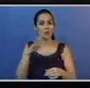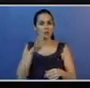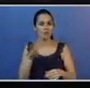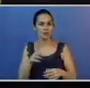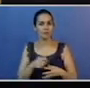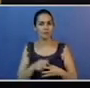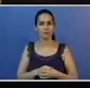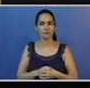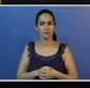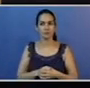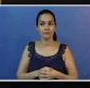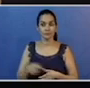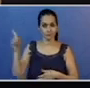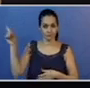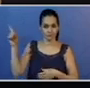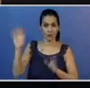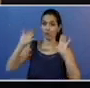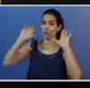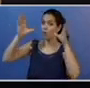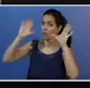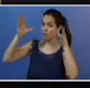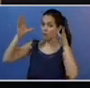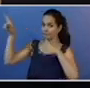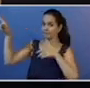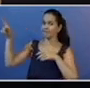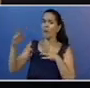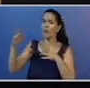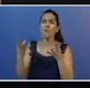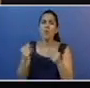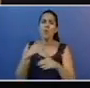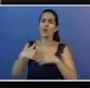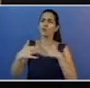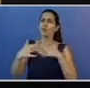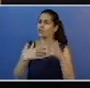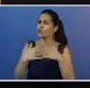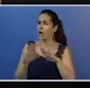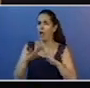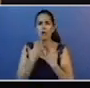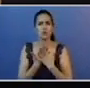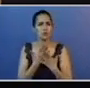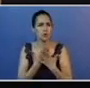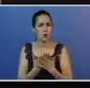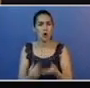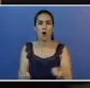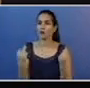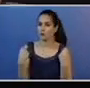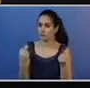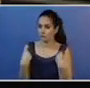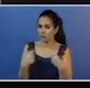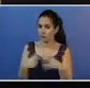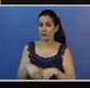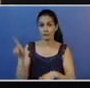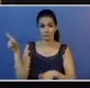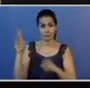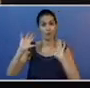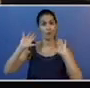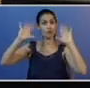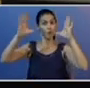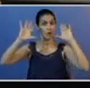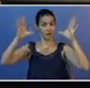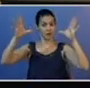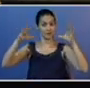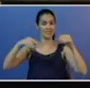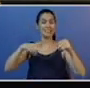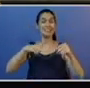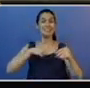quais são eles. Então, aqui nós temos o vôlei, muito praticado nas escolas, muito praticado nas aulas de educação física. Então, nós temos uma rede, então,